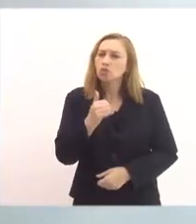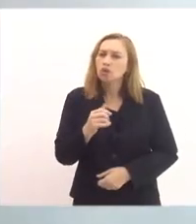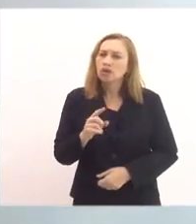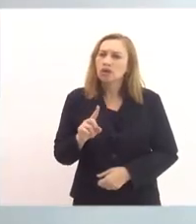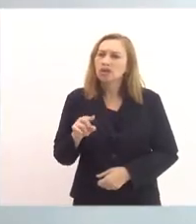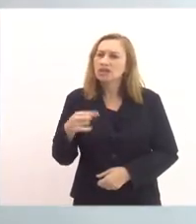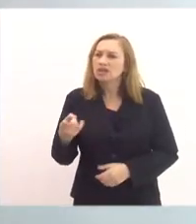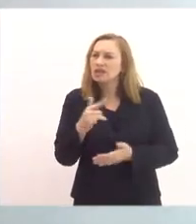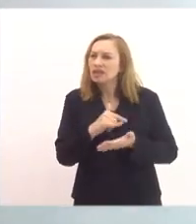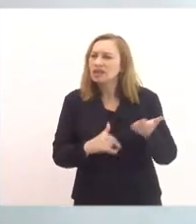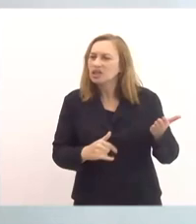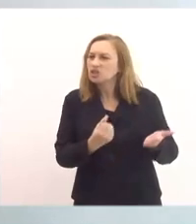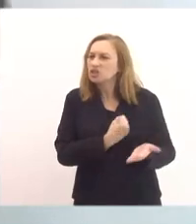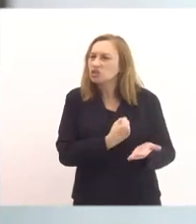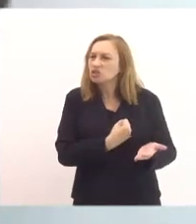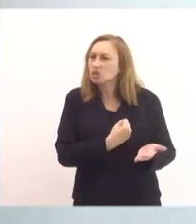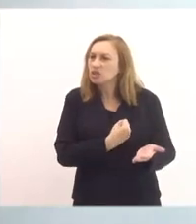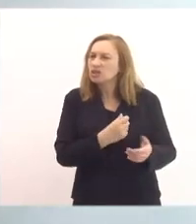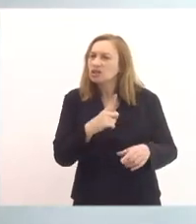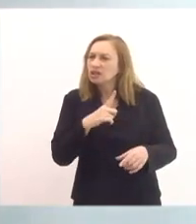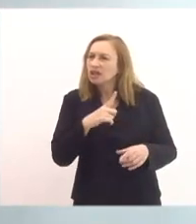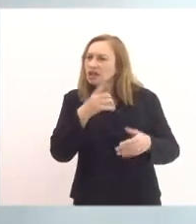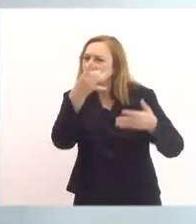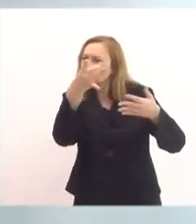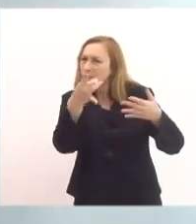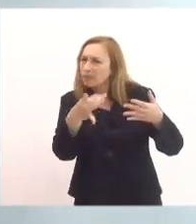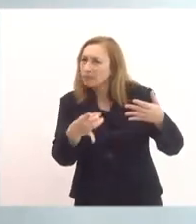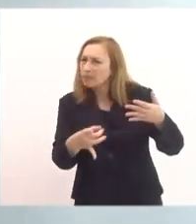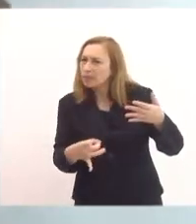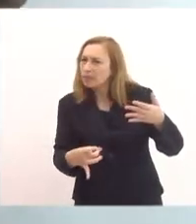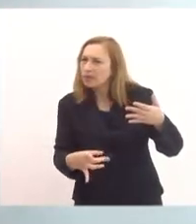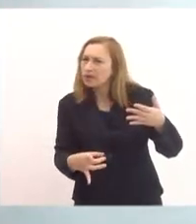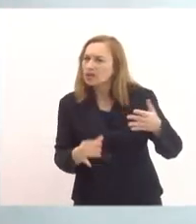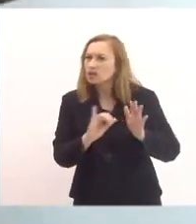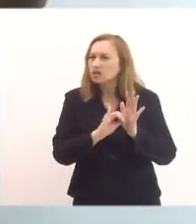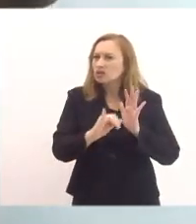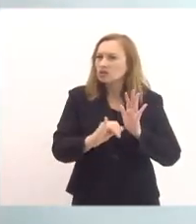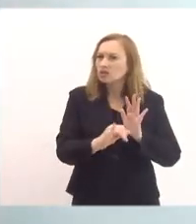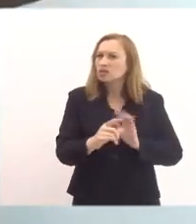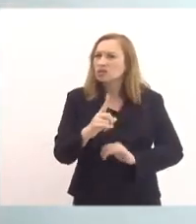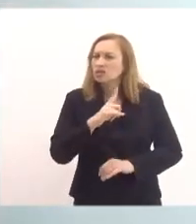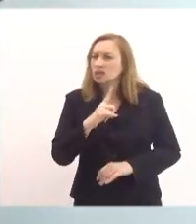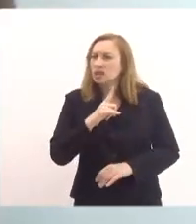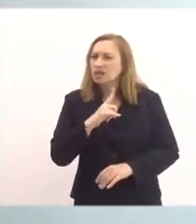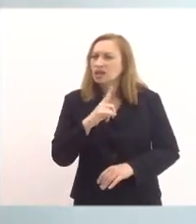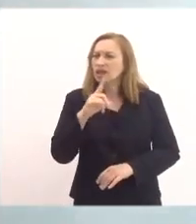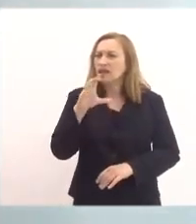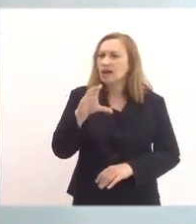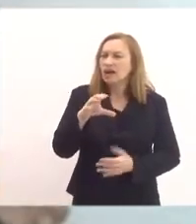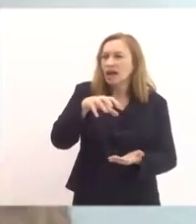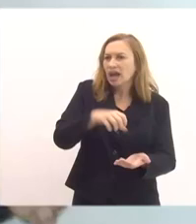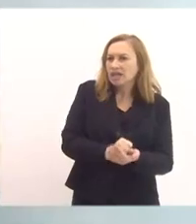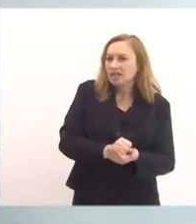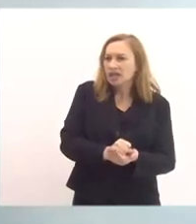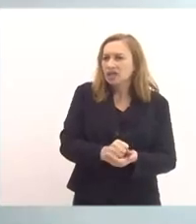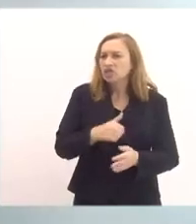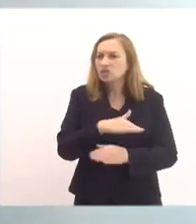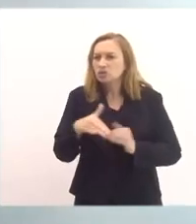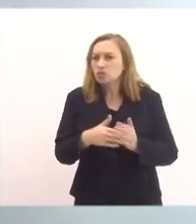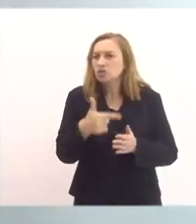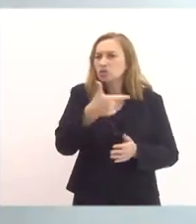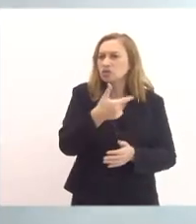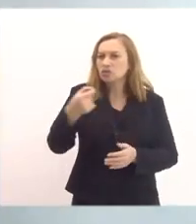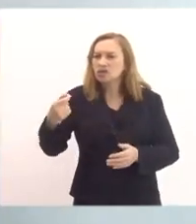além dessa lista de notas, também existe uma lista classificatória no Diário Oficial, onde está escrito o cadastro de reserva, onde todos os 200